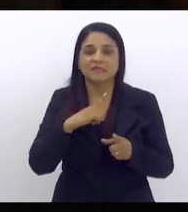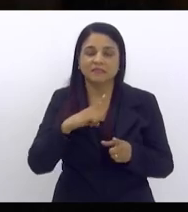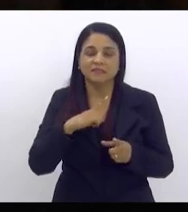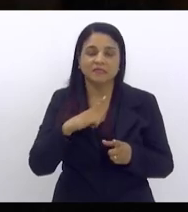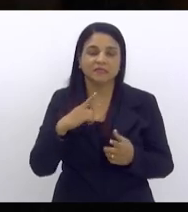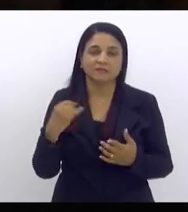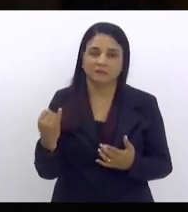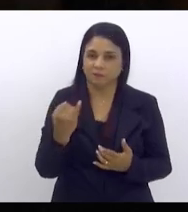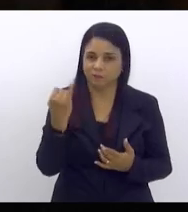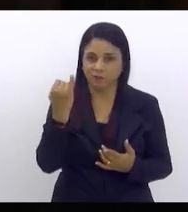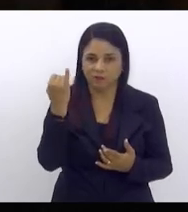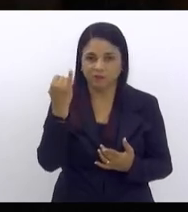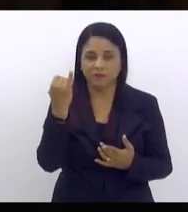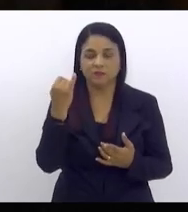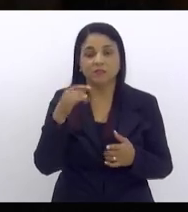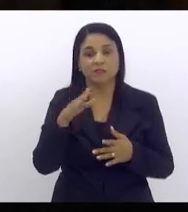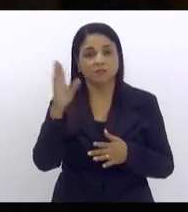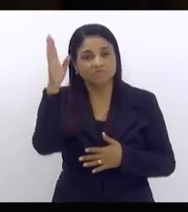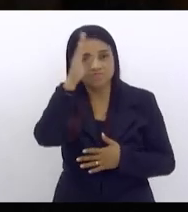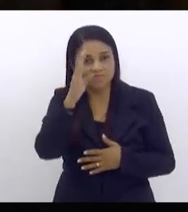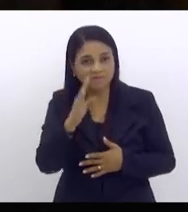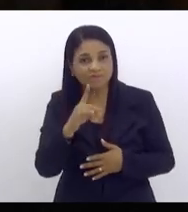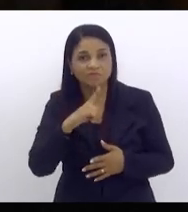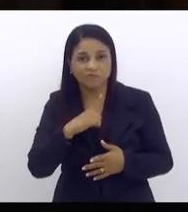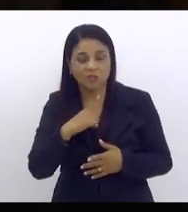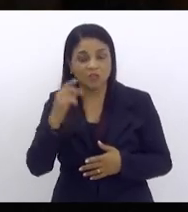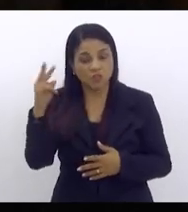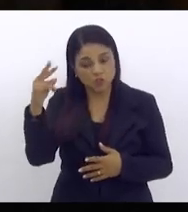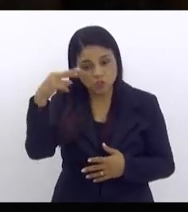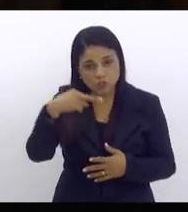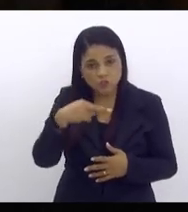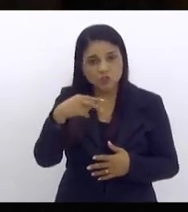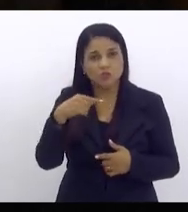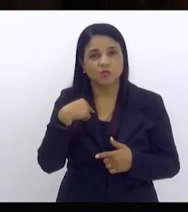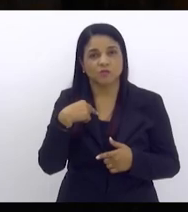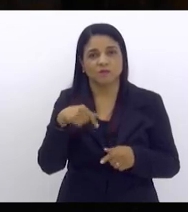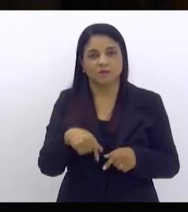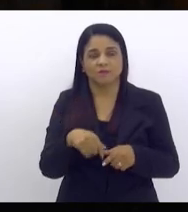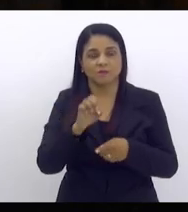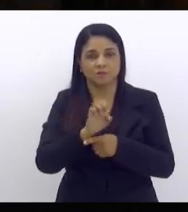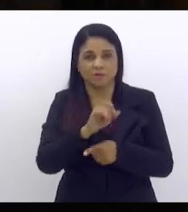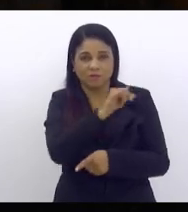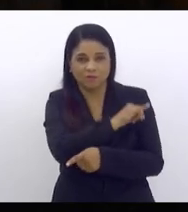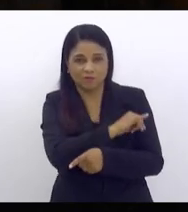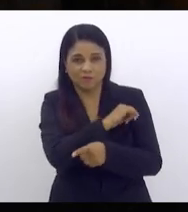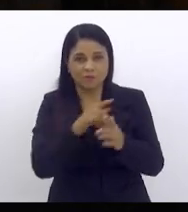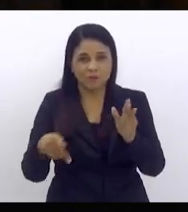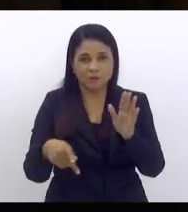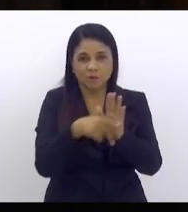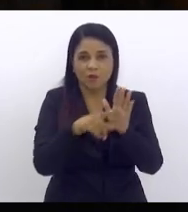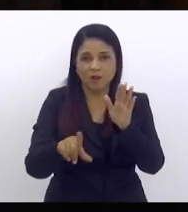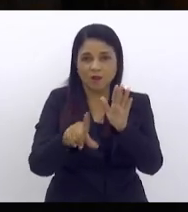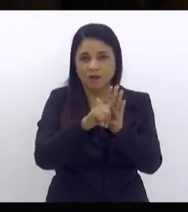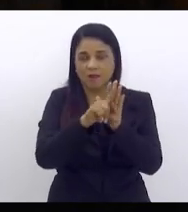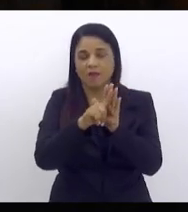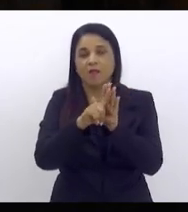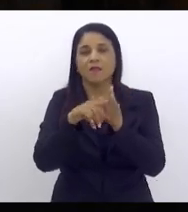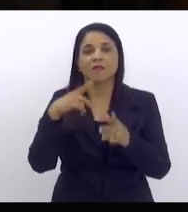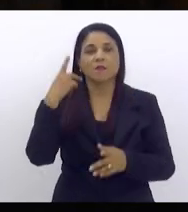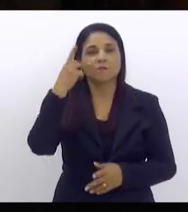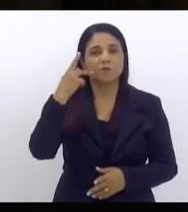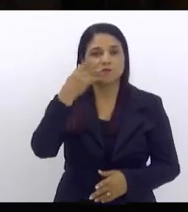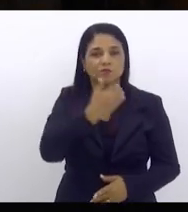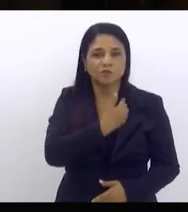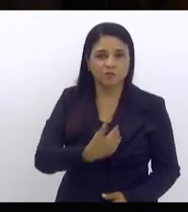nacional, tem muita gente de olho entendendo que o Rio de Janeiro hoje produz projetos de lei, produz políticas